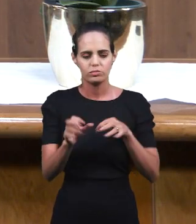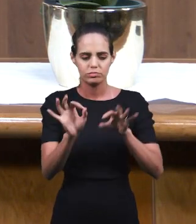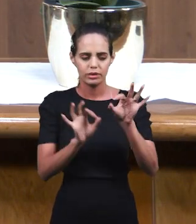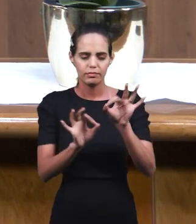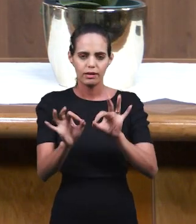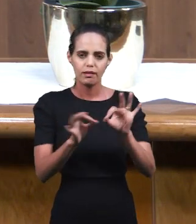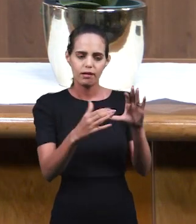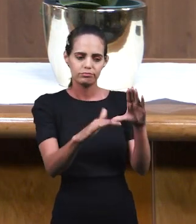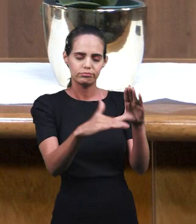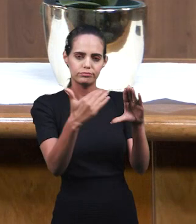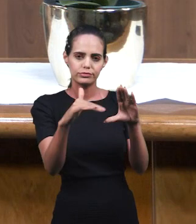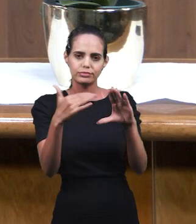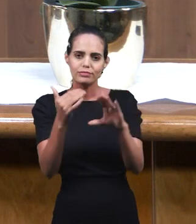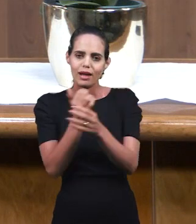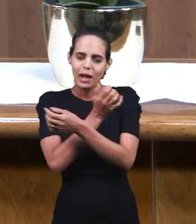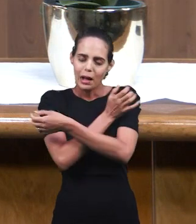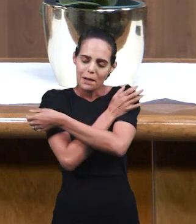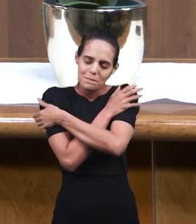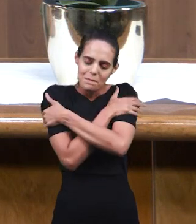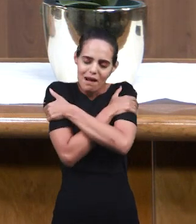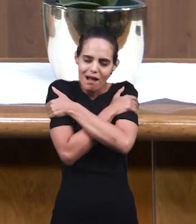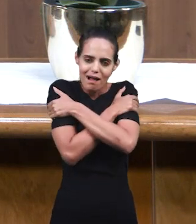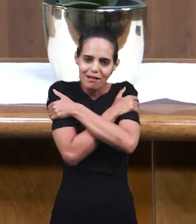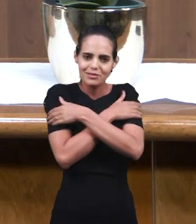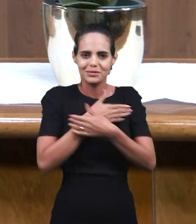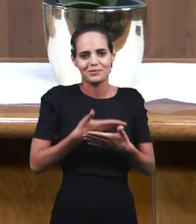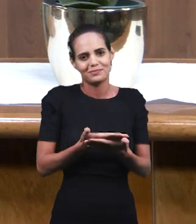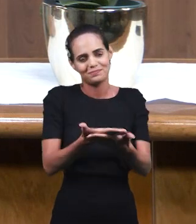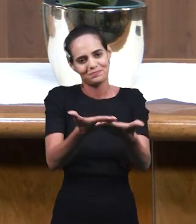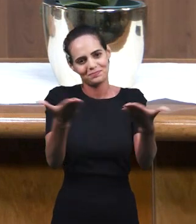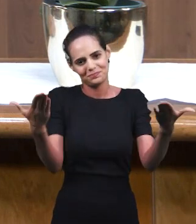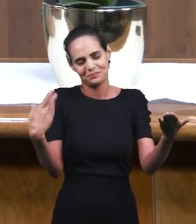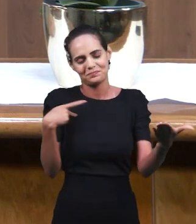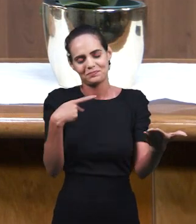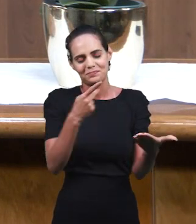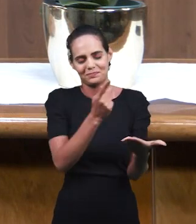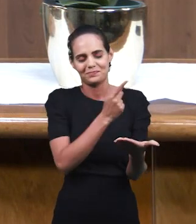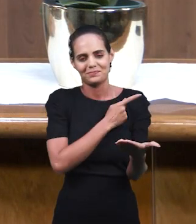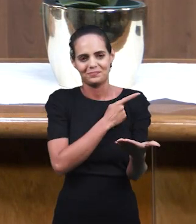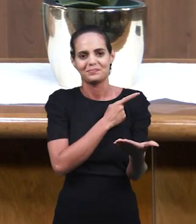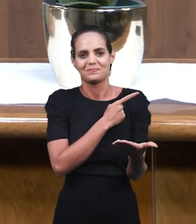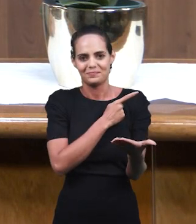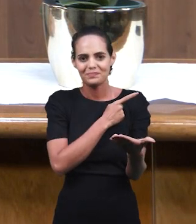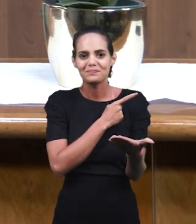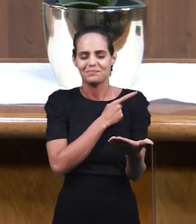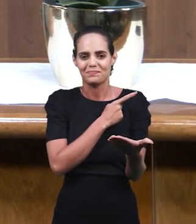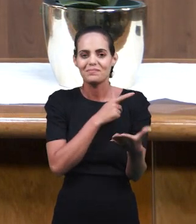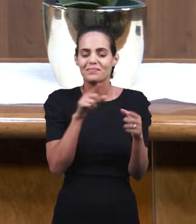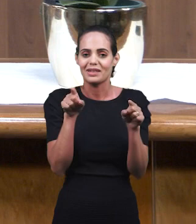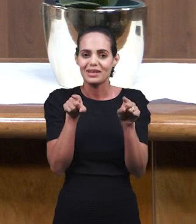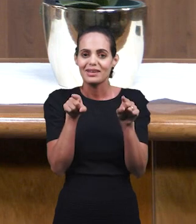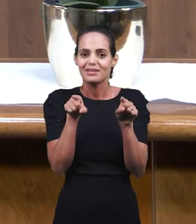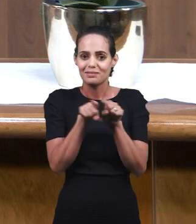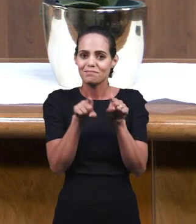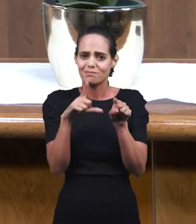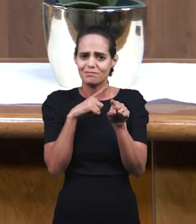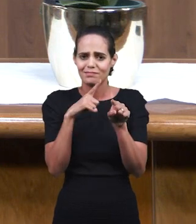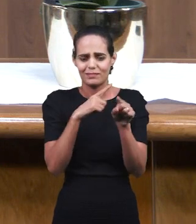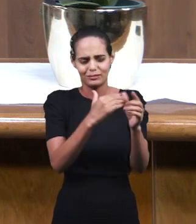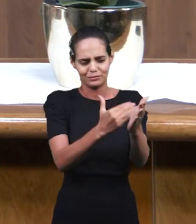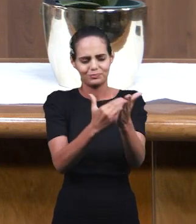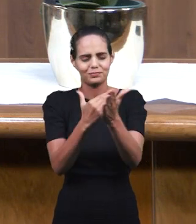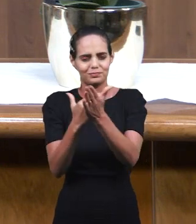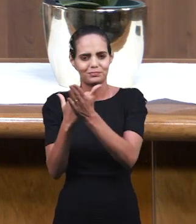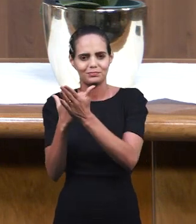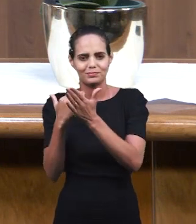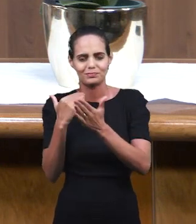enviarem para nós nosso querido abraço, nosso grande abraço para esses pastores que têm nos ajudado, aos pastores que participaram,